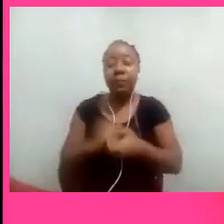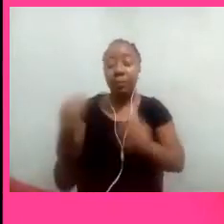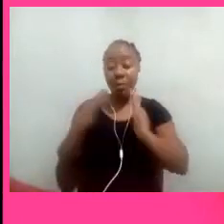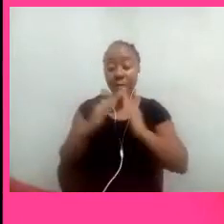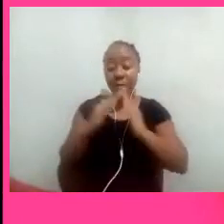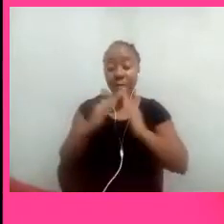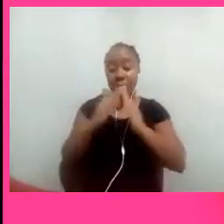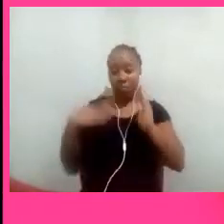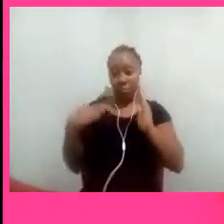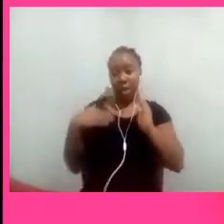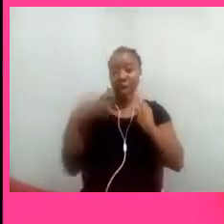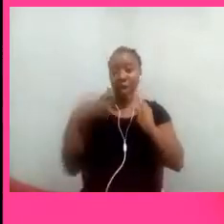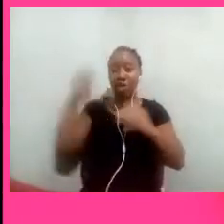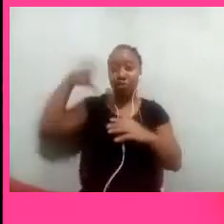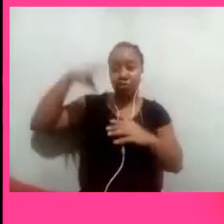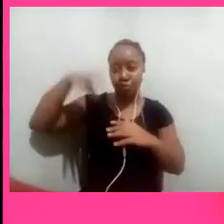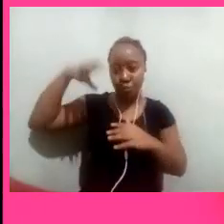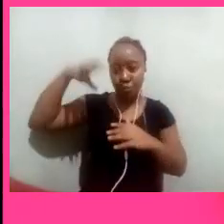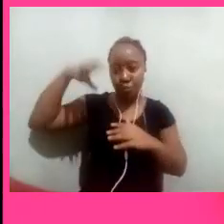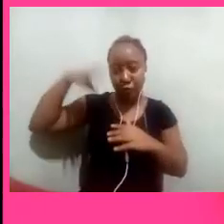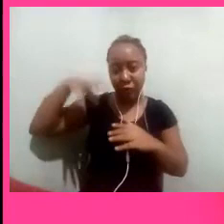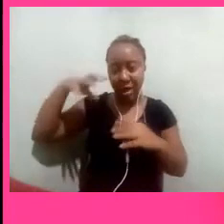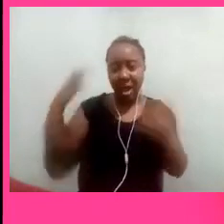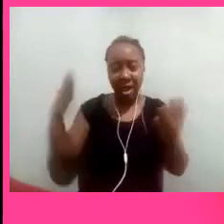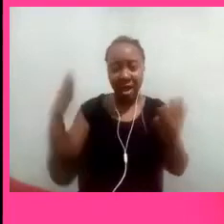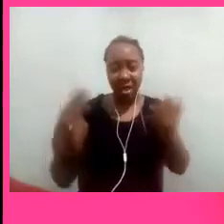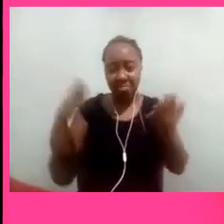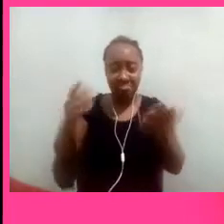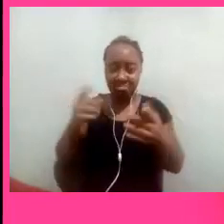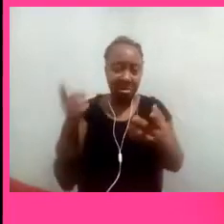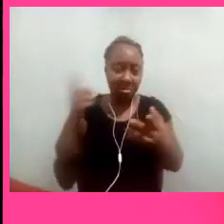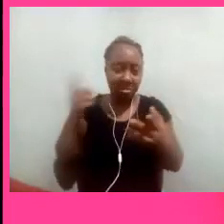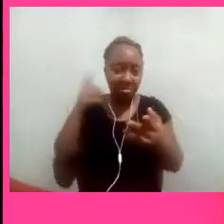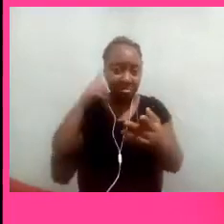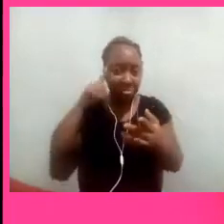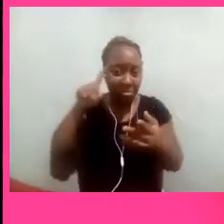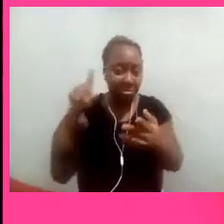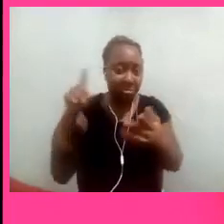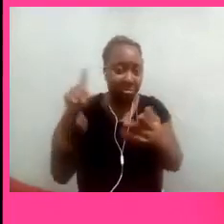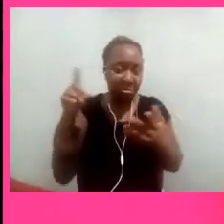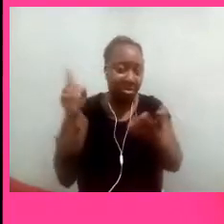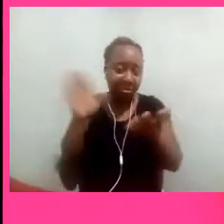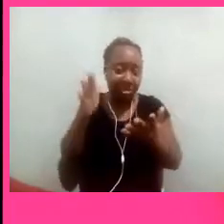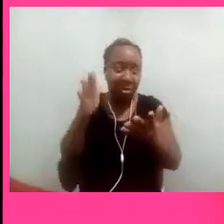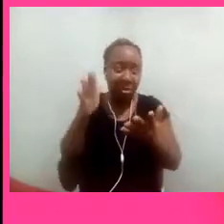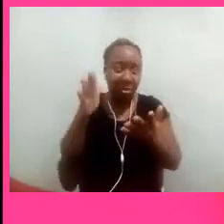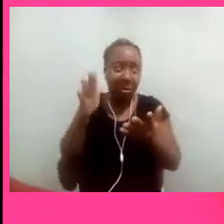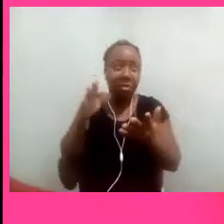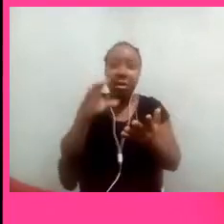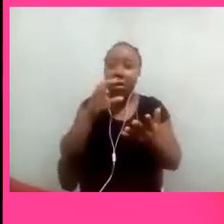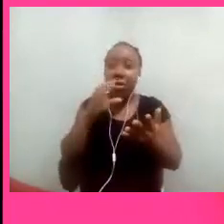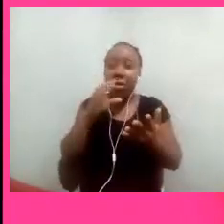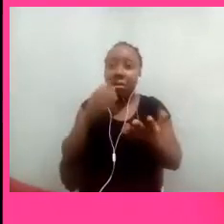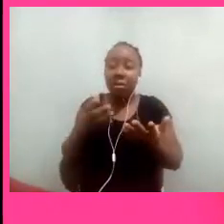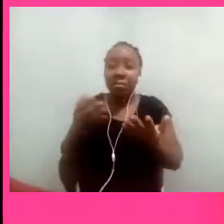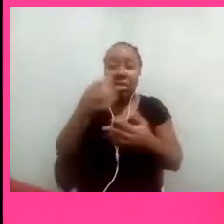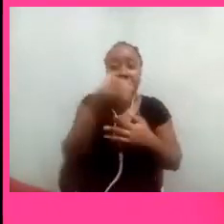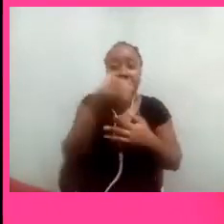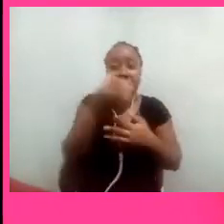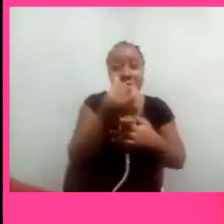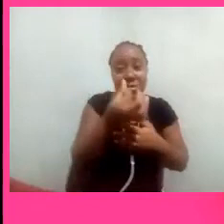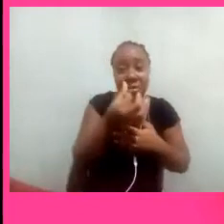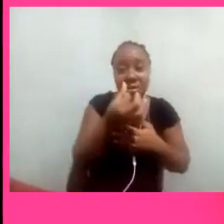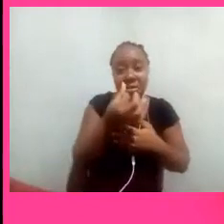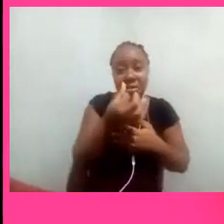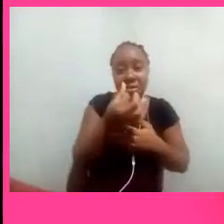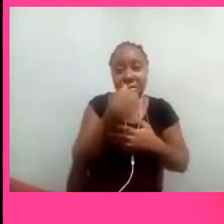chovendo. Então, nos últimos dias, tem feito temperaturas em torno de 6 graus